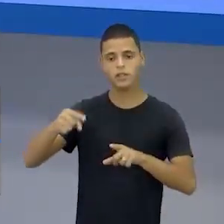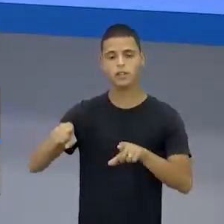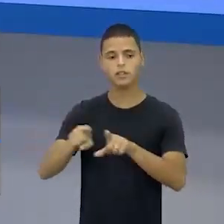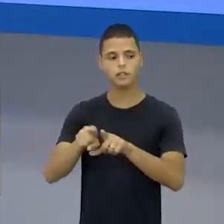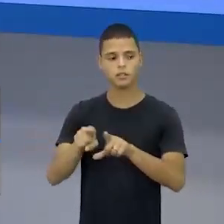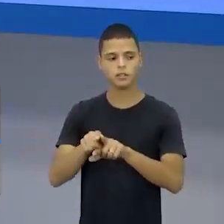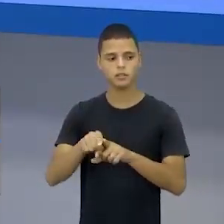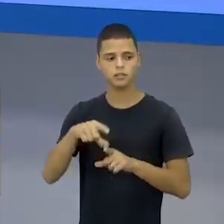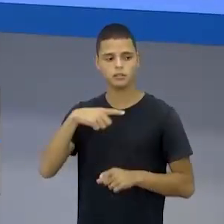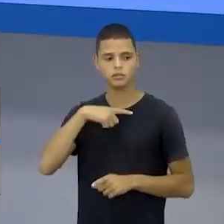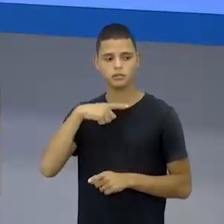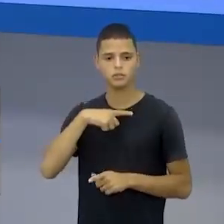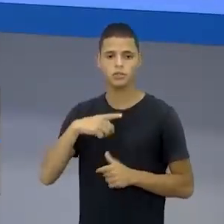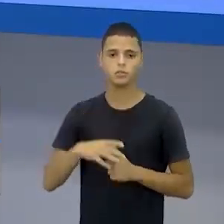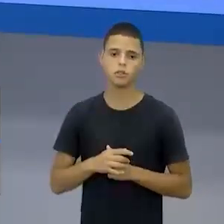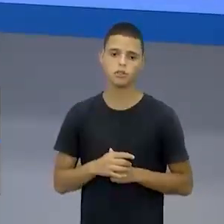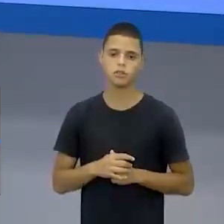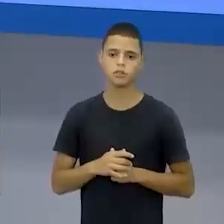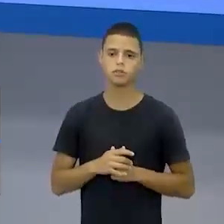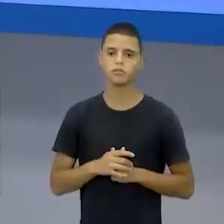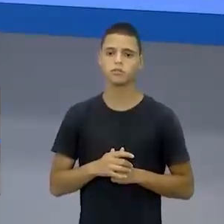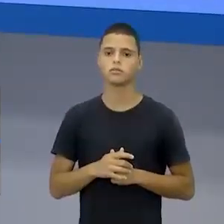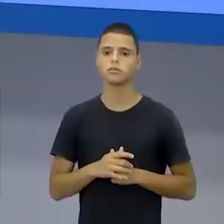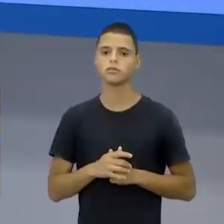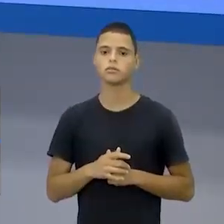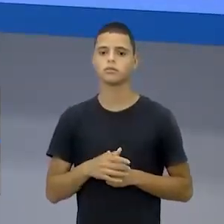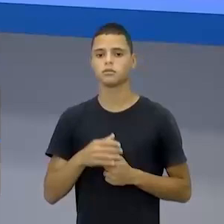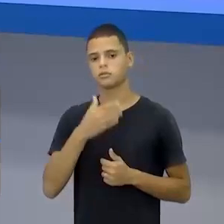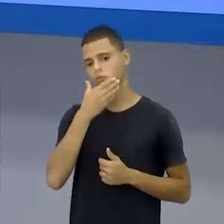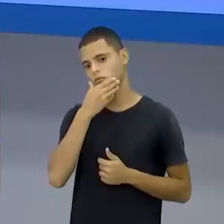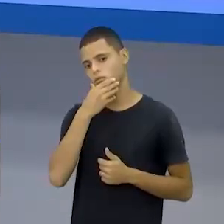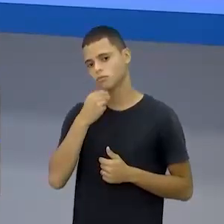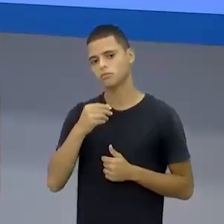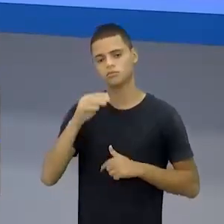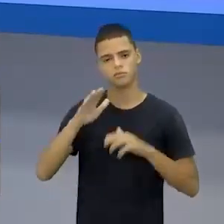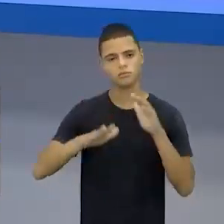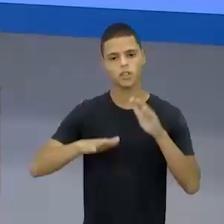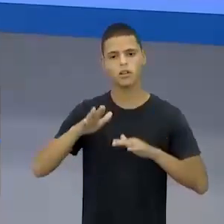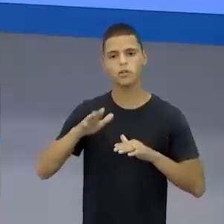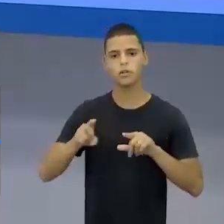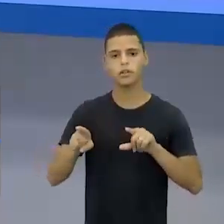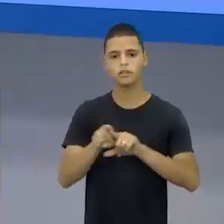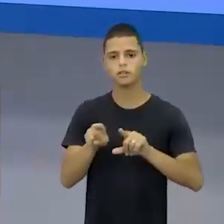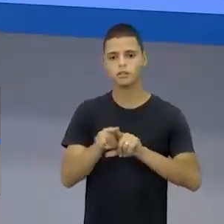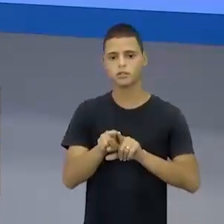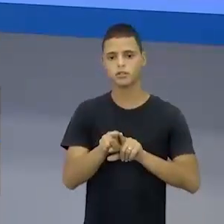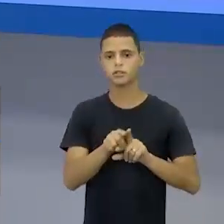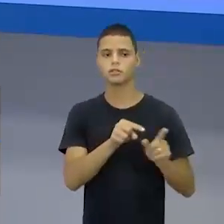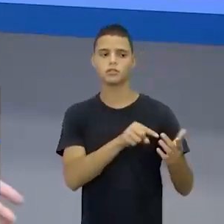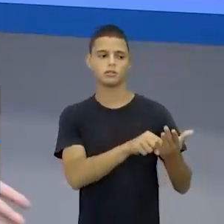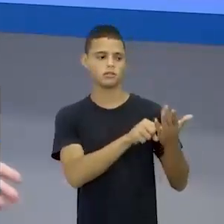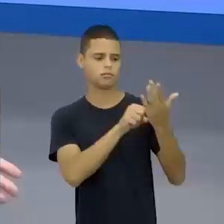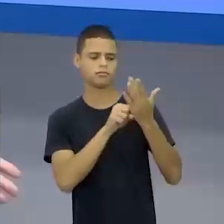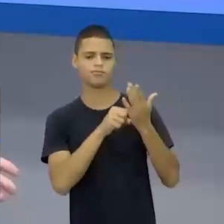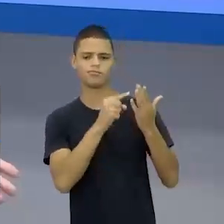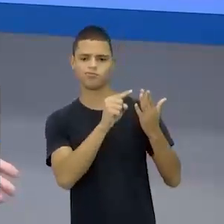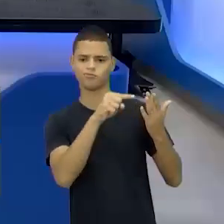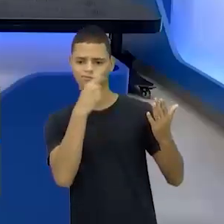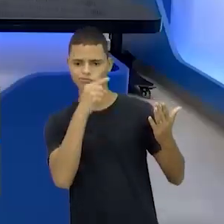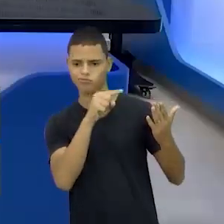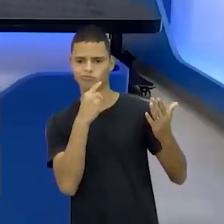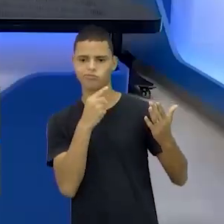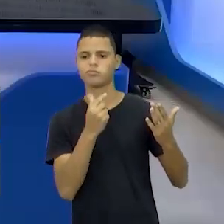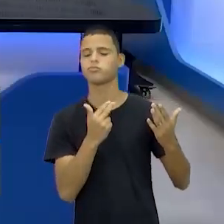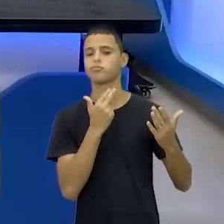Porque se a gente ficar olhando o nome da pessoa, às vezes eu falo, não, aquele menino sacaneou demais comigo. Eu vou olhar, vou corrigir do fulano. Não pode corrigir desse jeito,